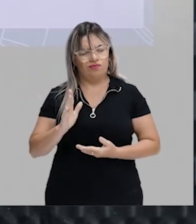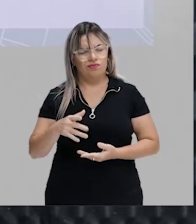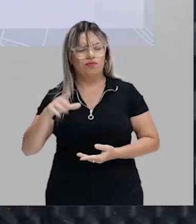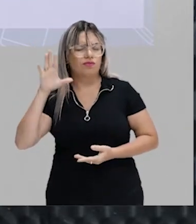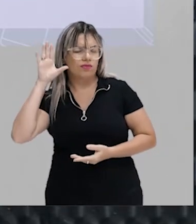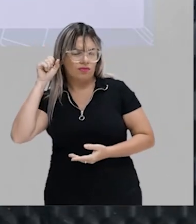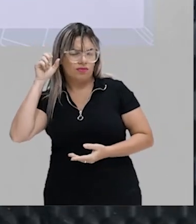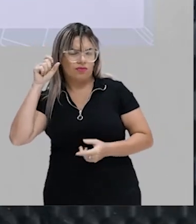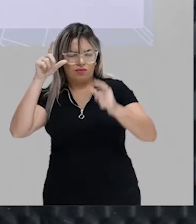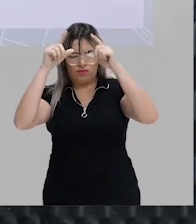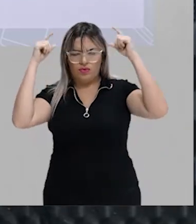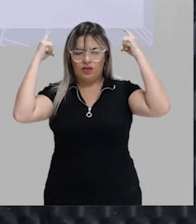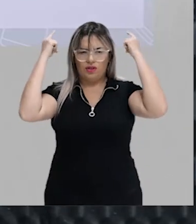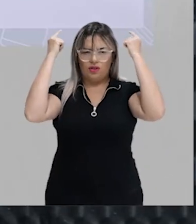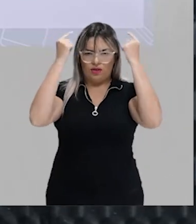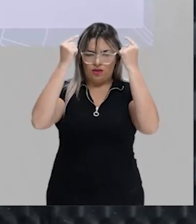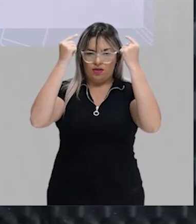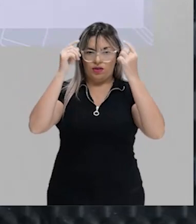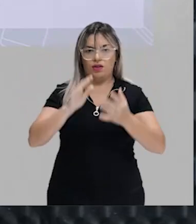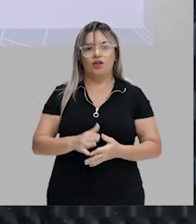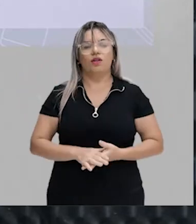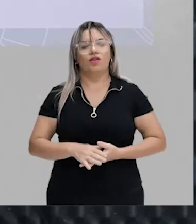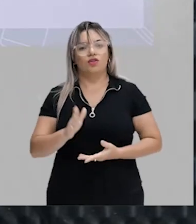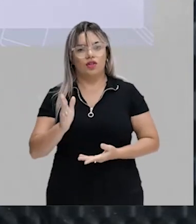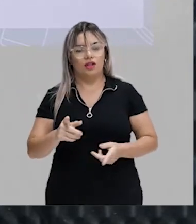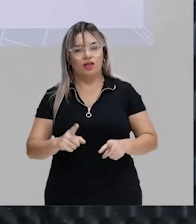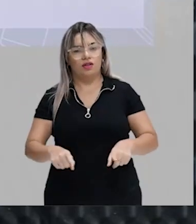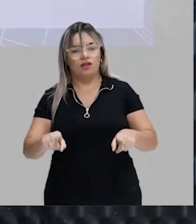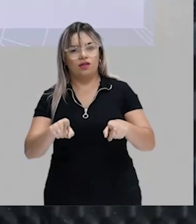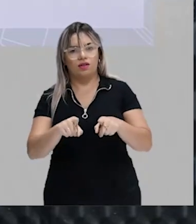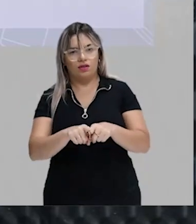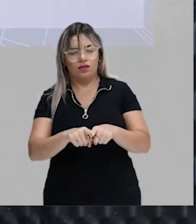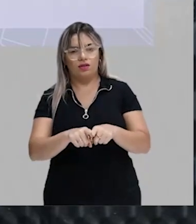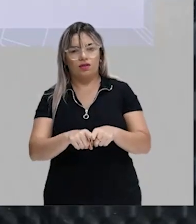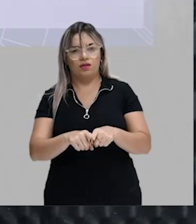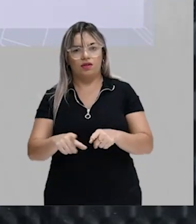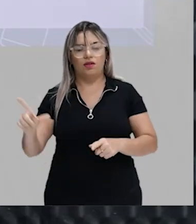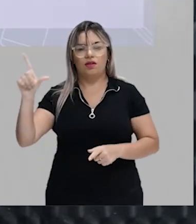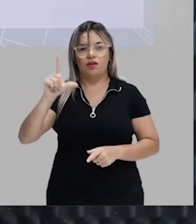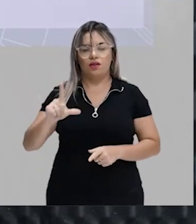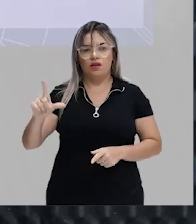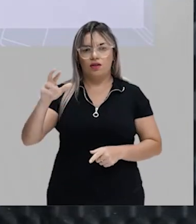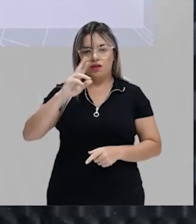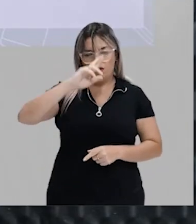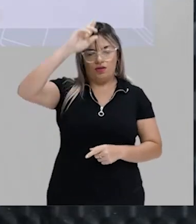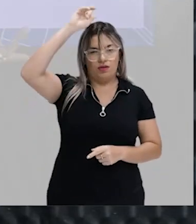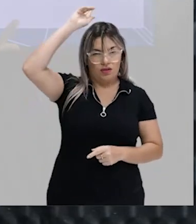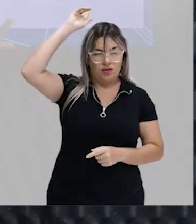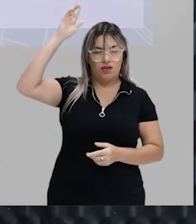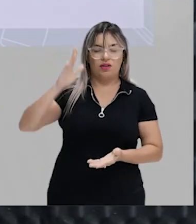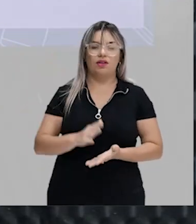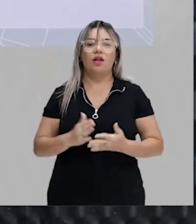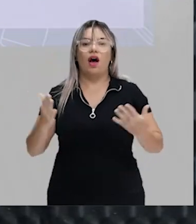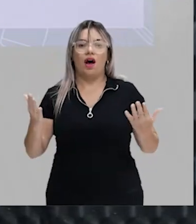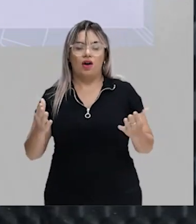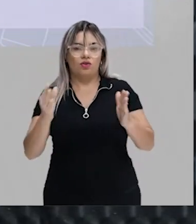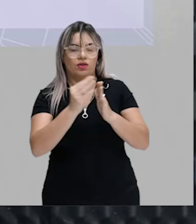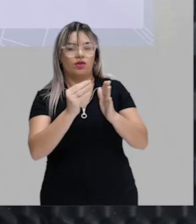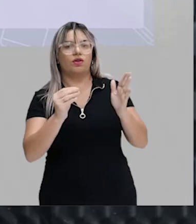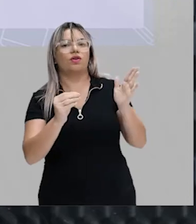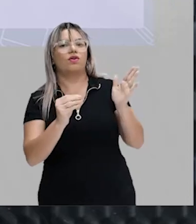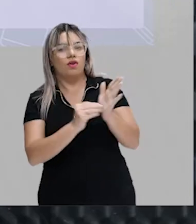literatura romana. Na aula de hoje, o objetivo é que você compreenda que, quando você viaja para o clássico, a